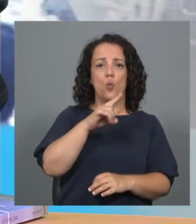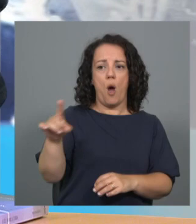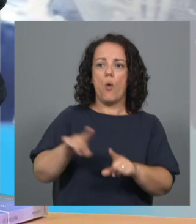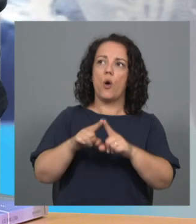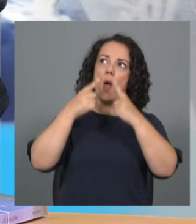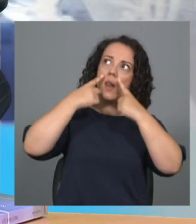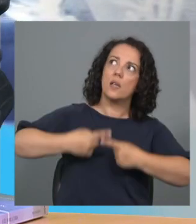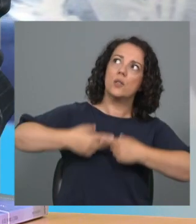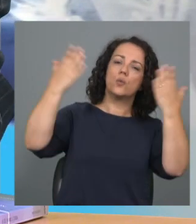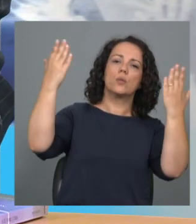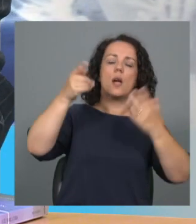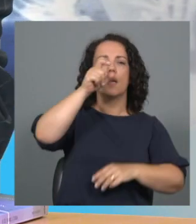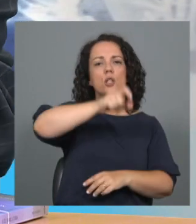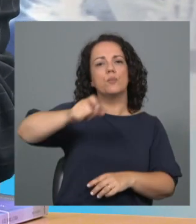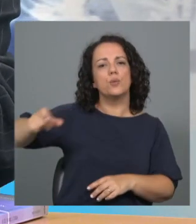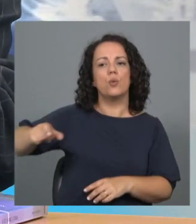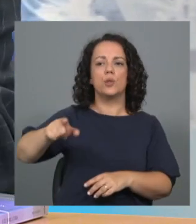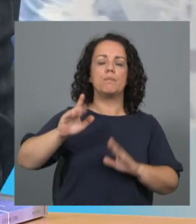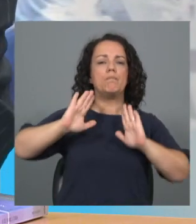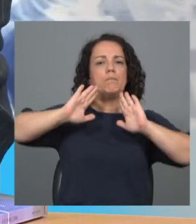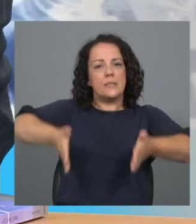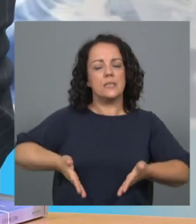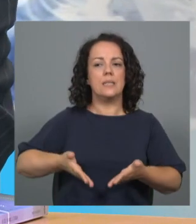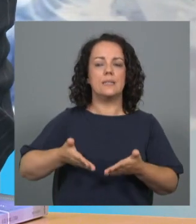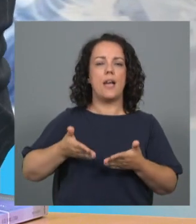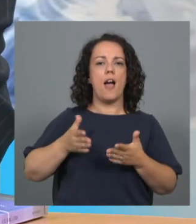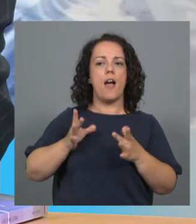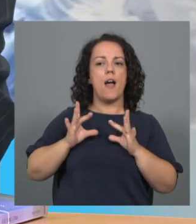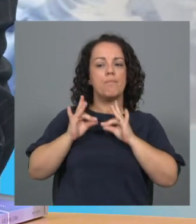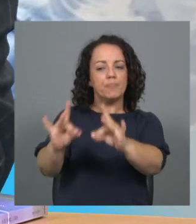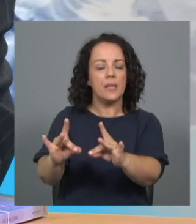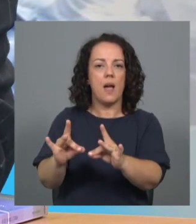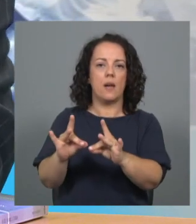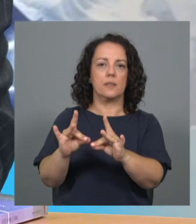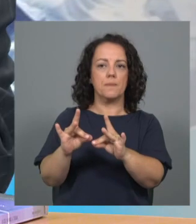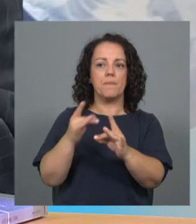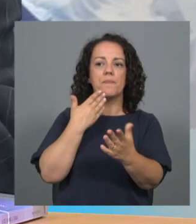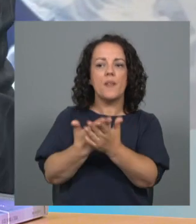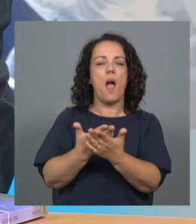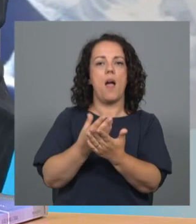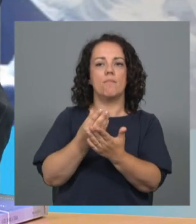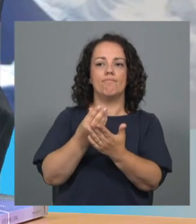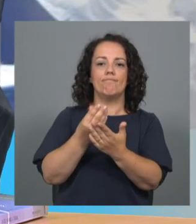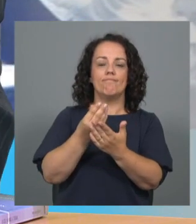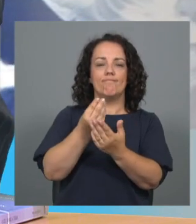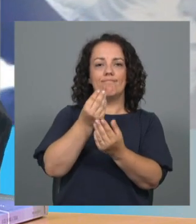pessoas à necessidade de se apegarem, de se fazerem alimentar dele mesmo.